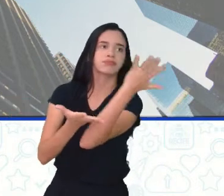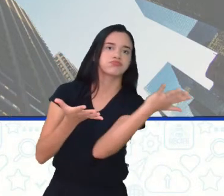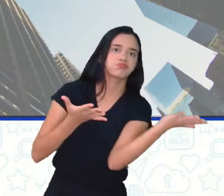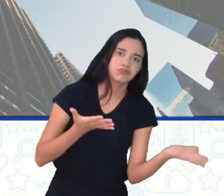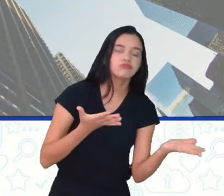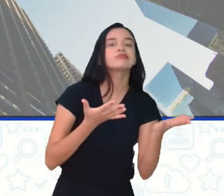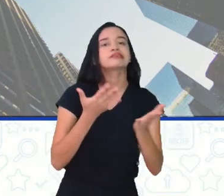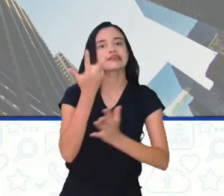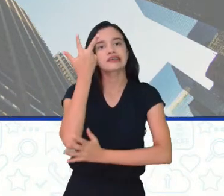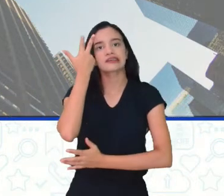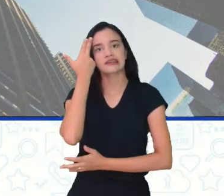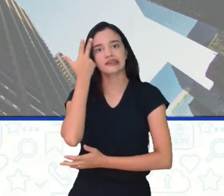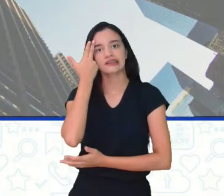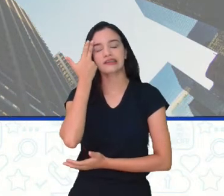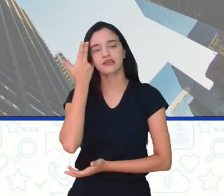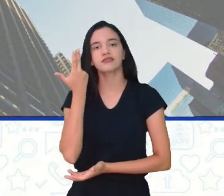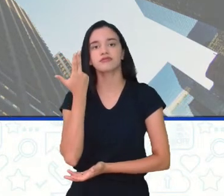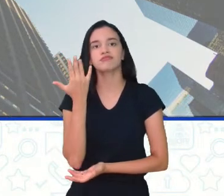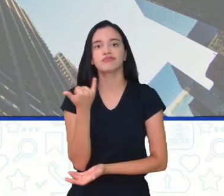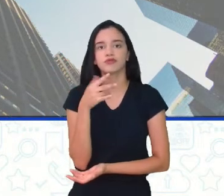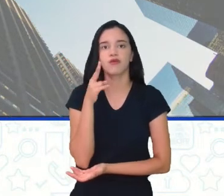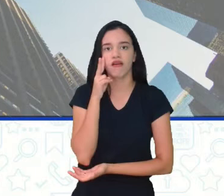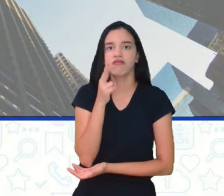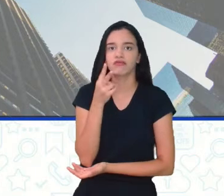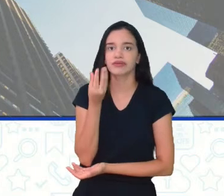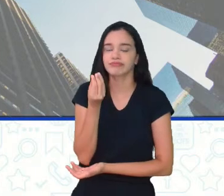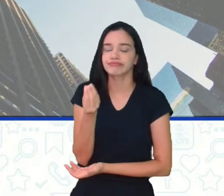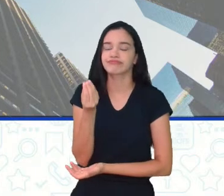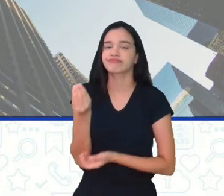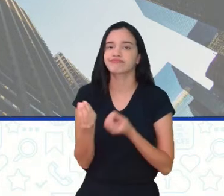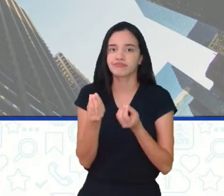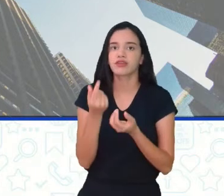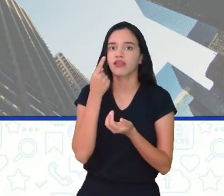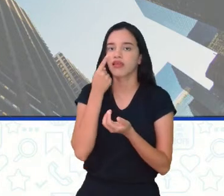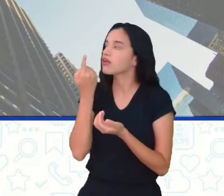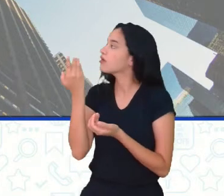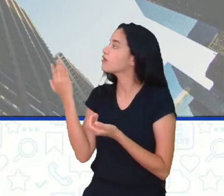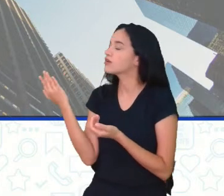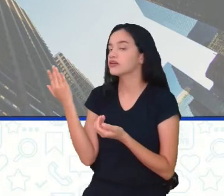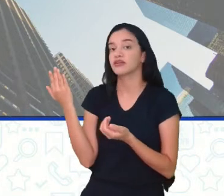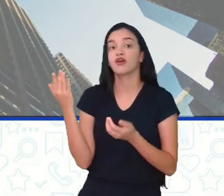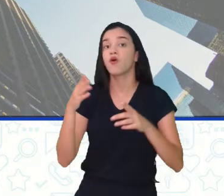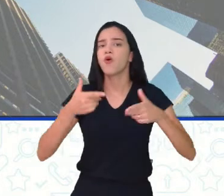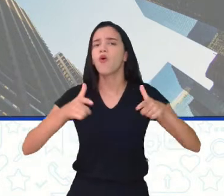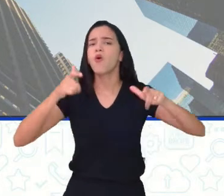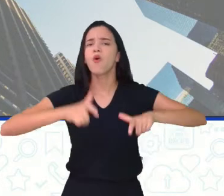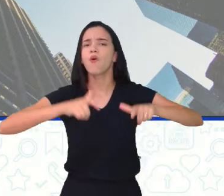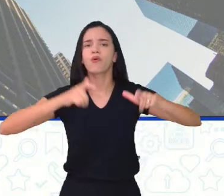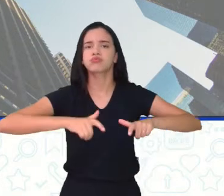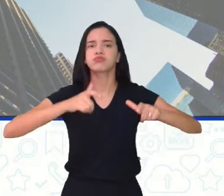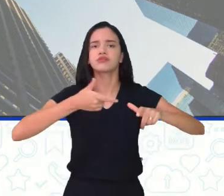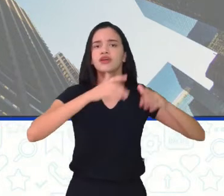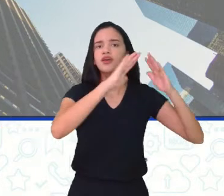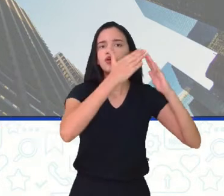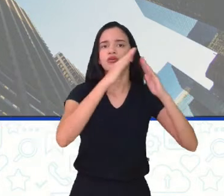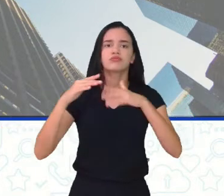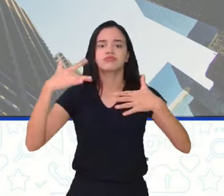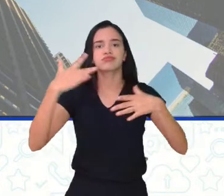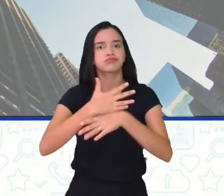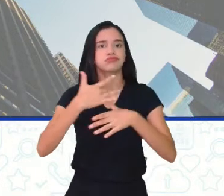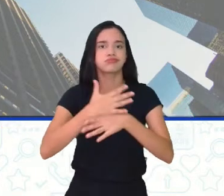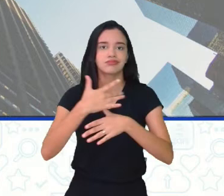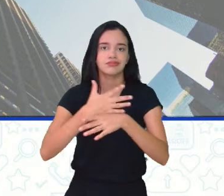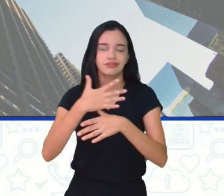comum a gente ver cenas como essas nos grandes centros urbanos, em que a gente vai tirar essa